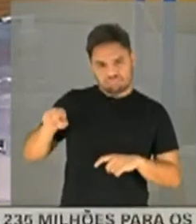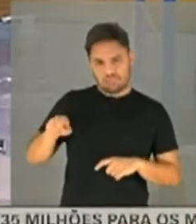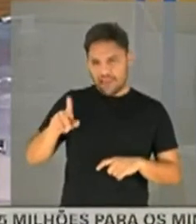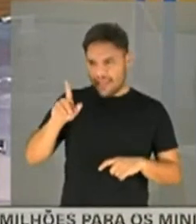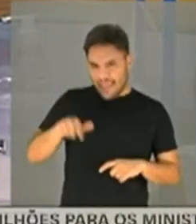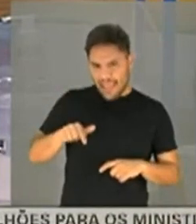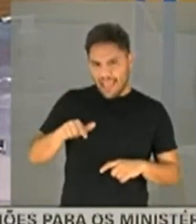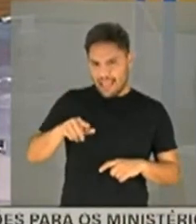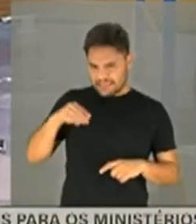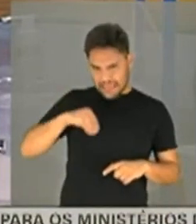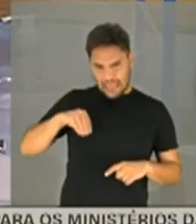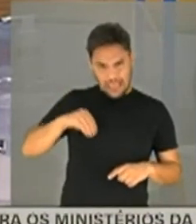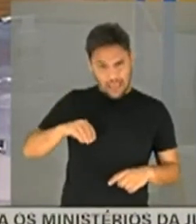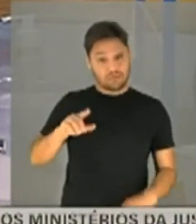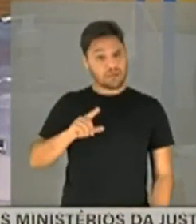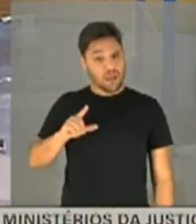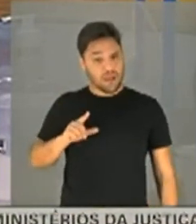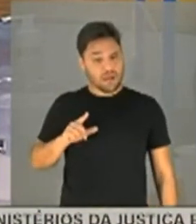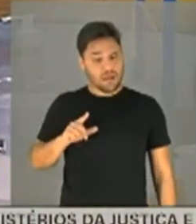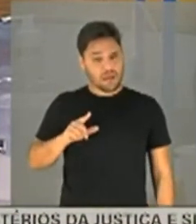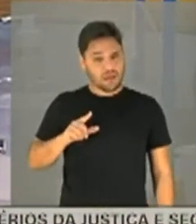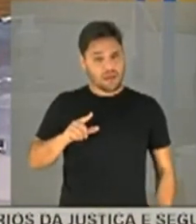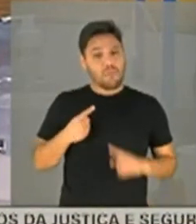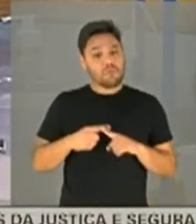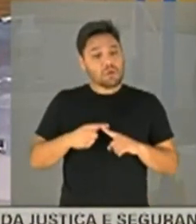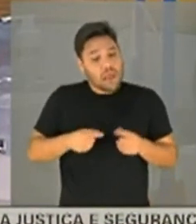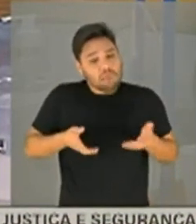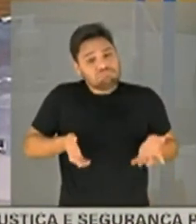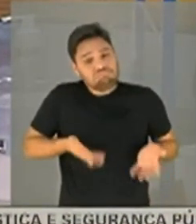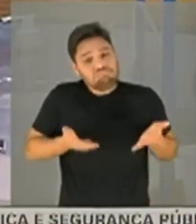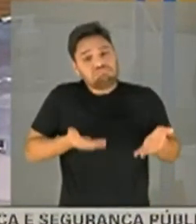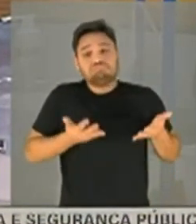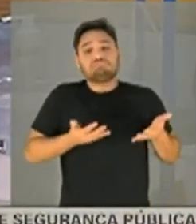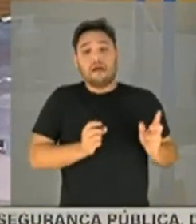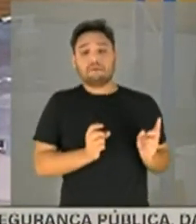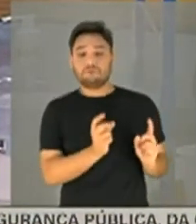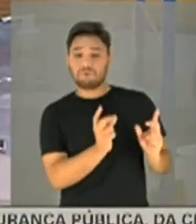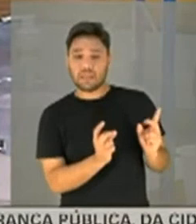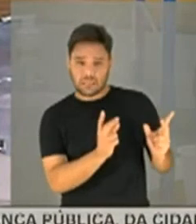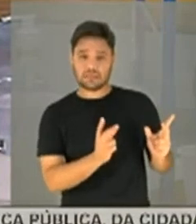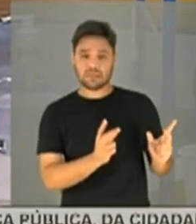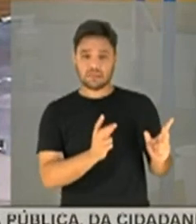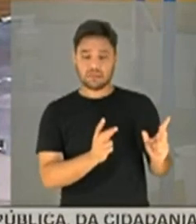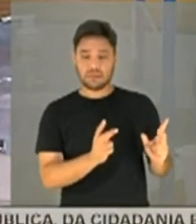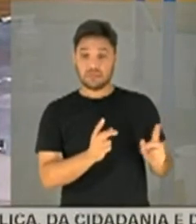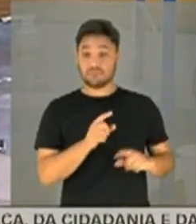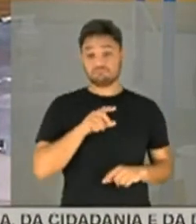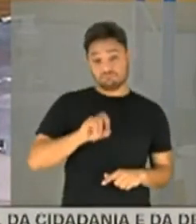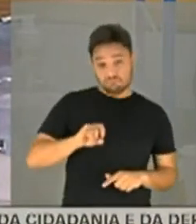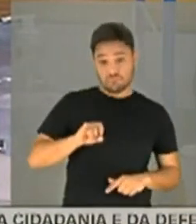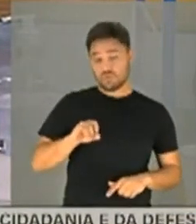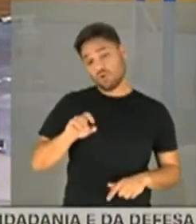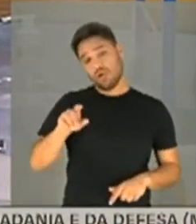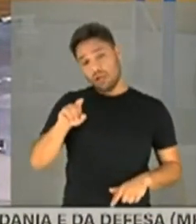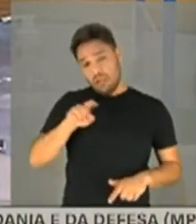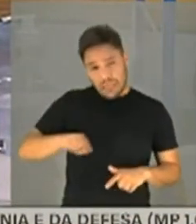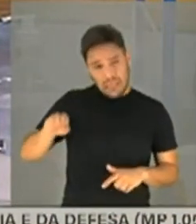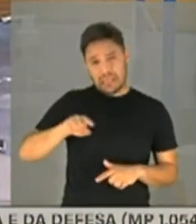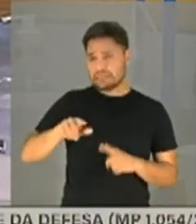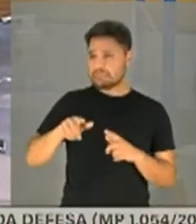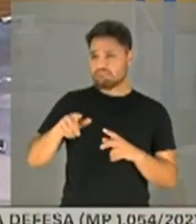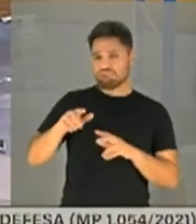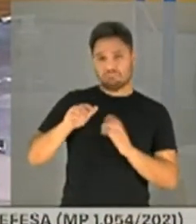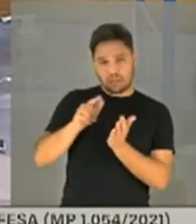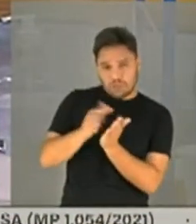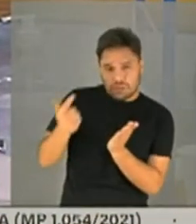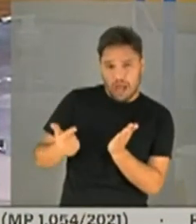são remunerados pelo aumento de vendas que, de alguma forma, esses anúncios